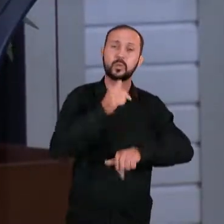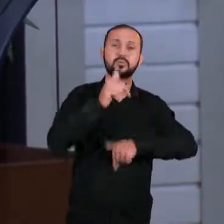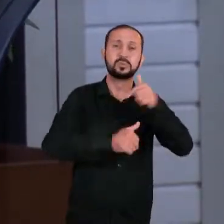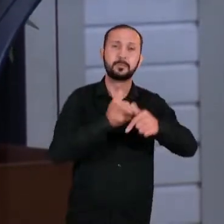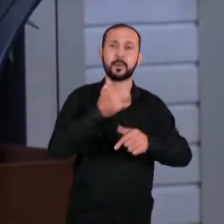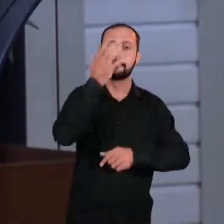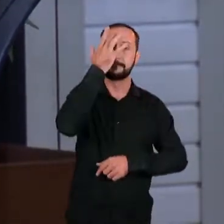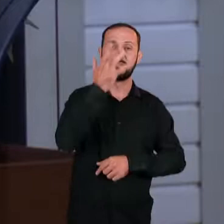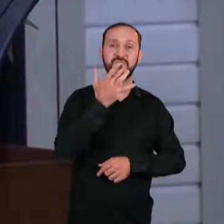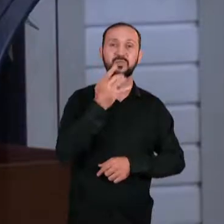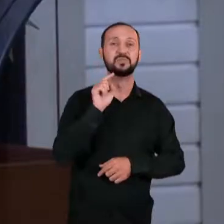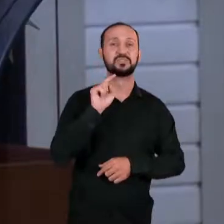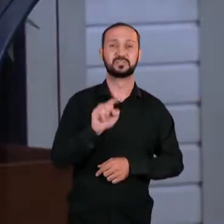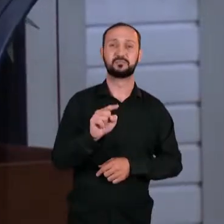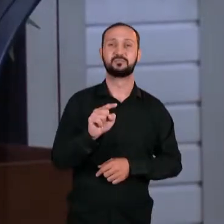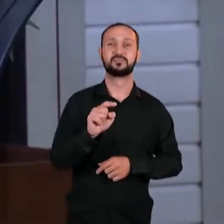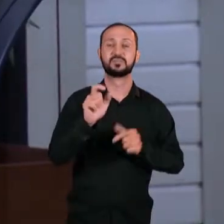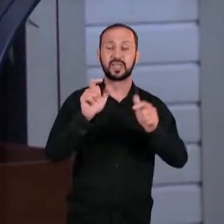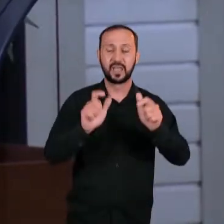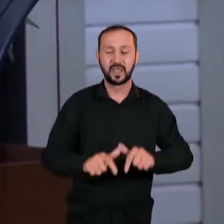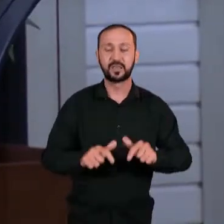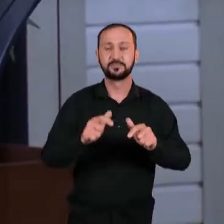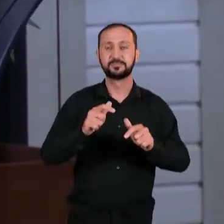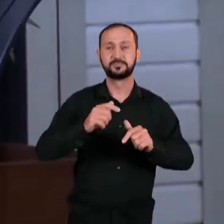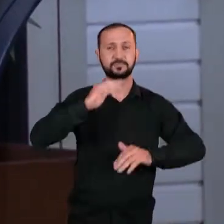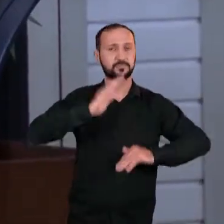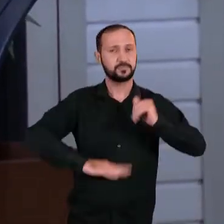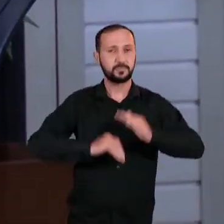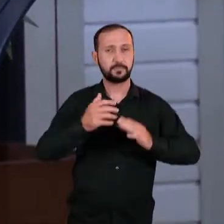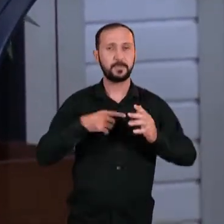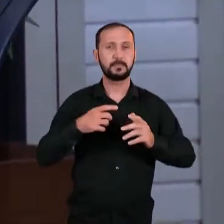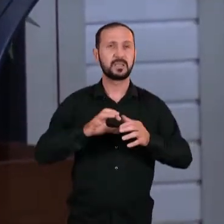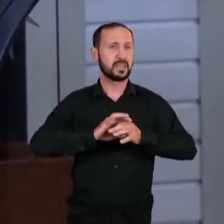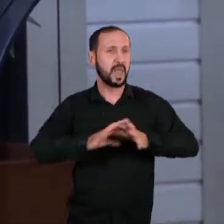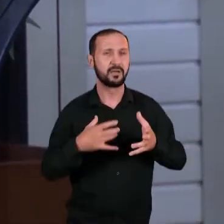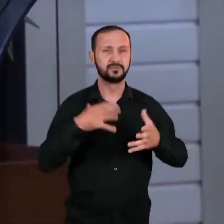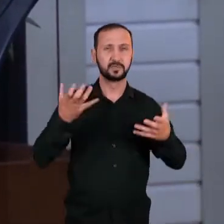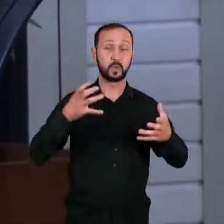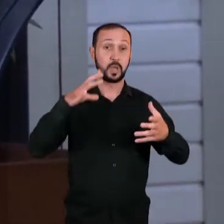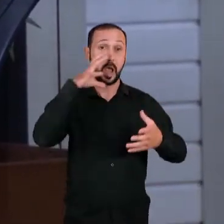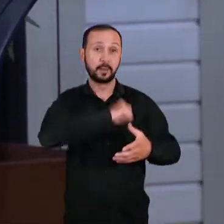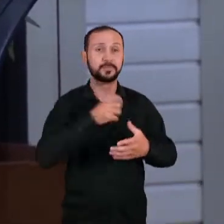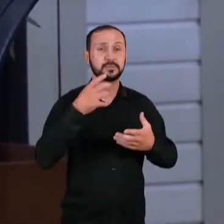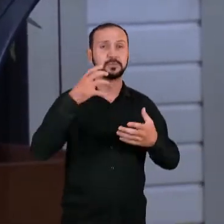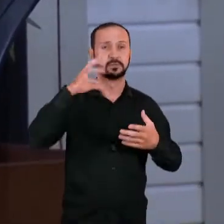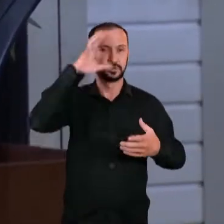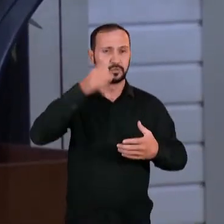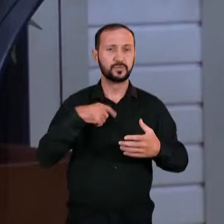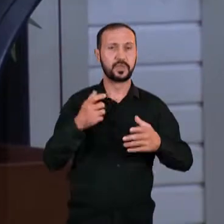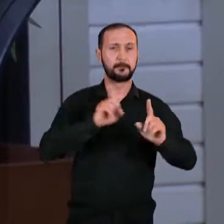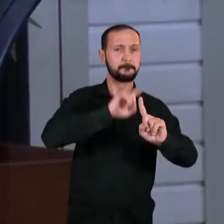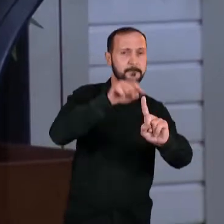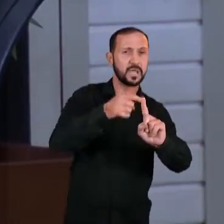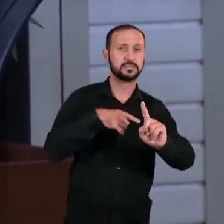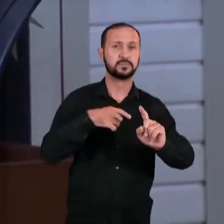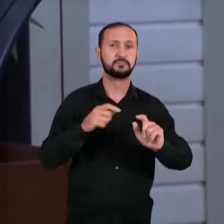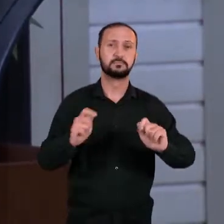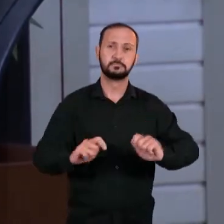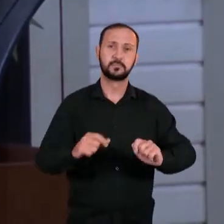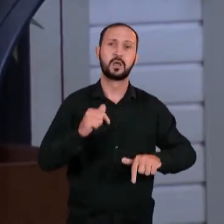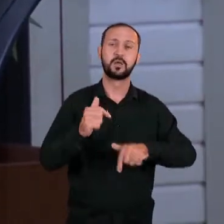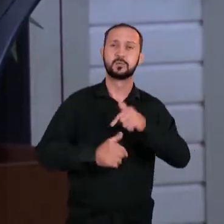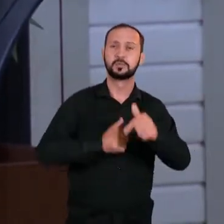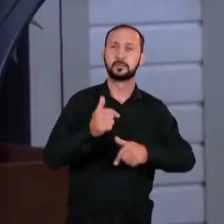um tipo de pessoa, de trabalhador, né, de funcionário mais arrojado, que gosta de resultado, que gosta de meta, talvez um